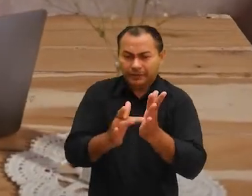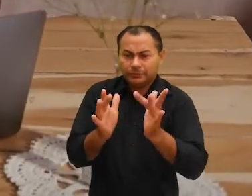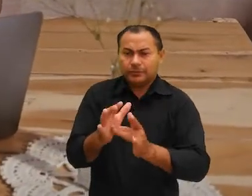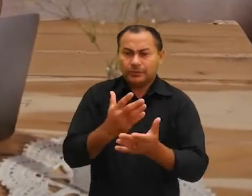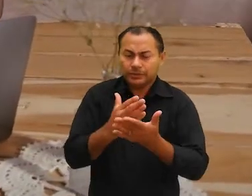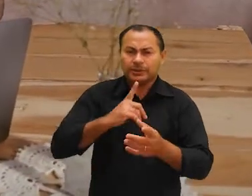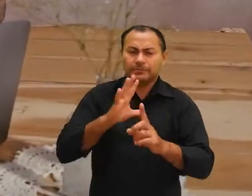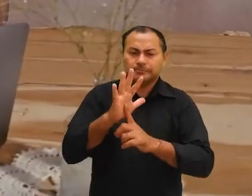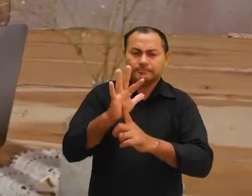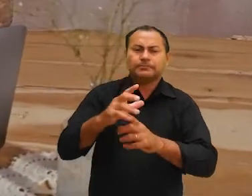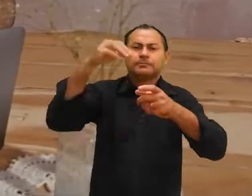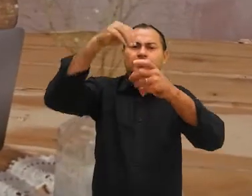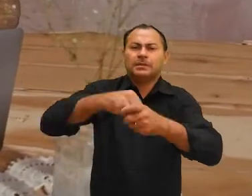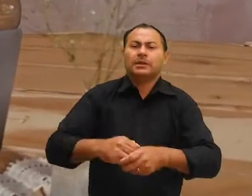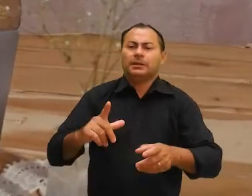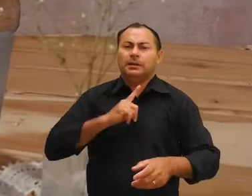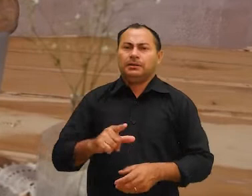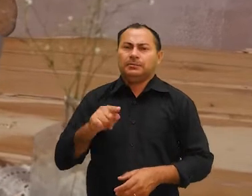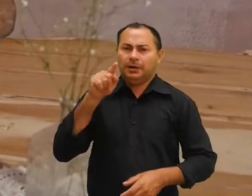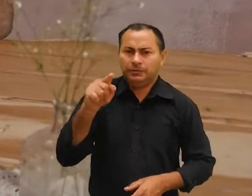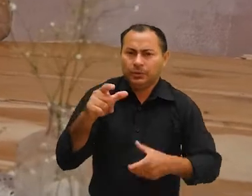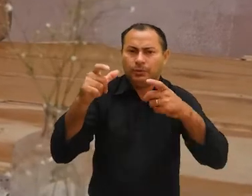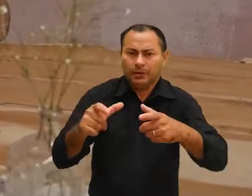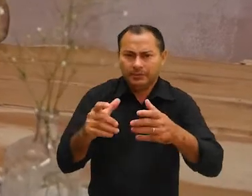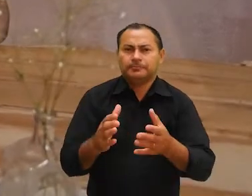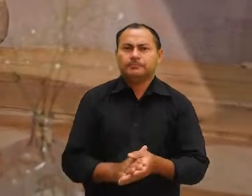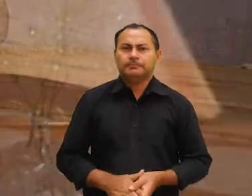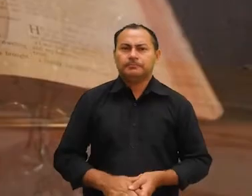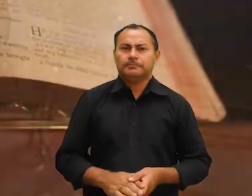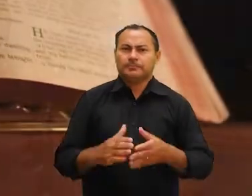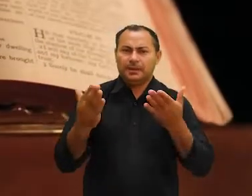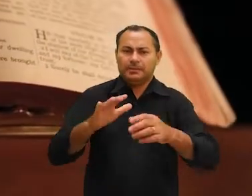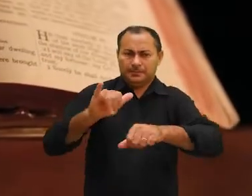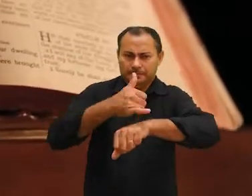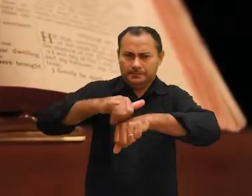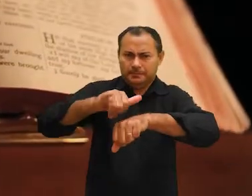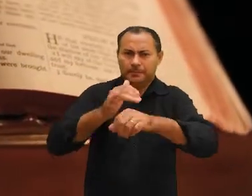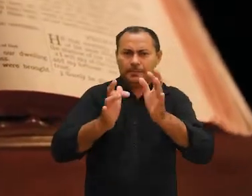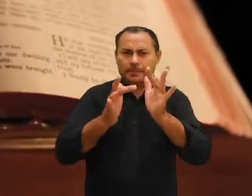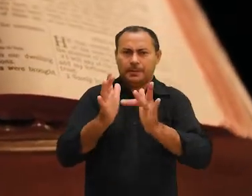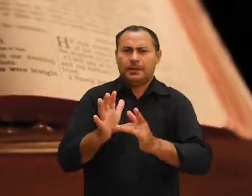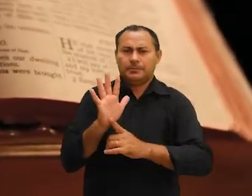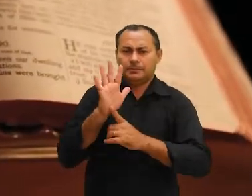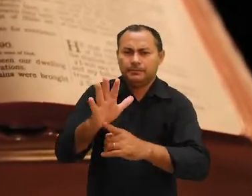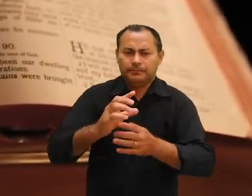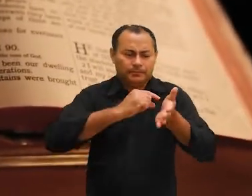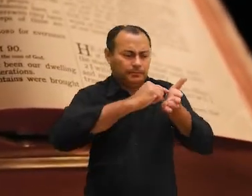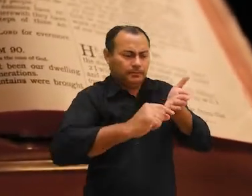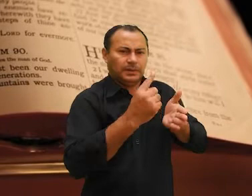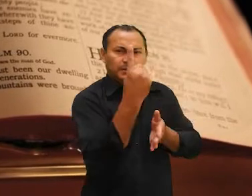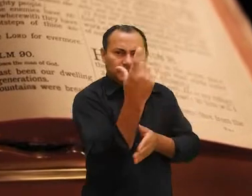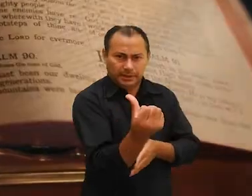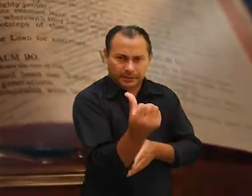vida o passo seguinte é posicionado no lugar que ele tem para você essa estratégia de Jesus é apresentado